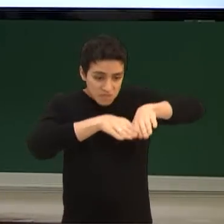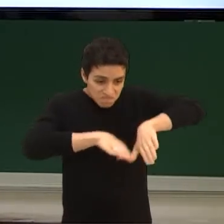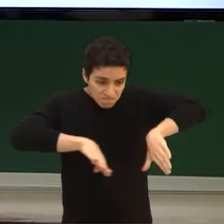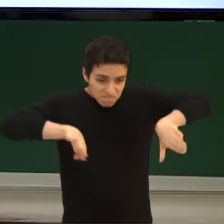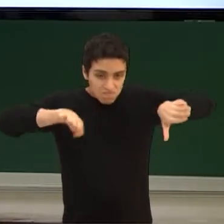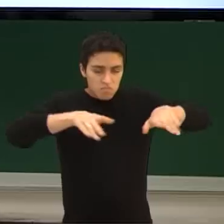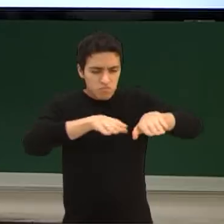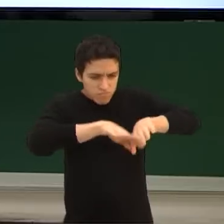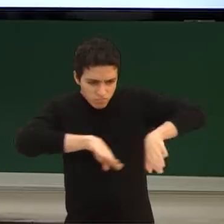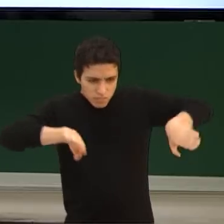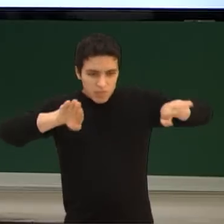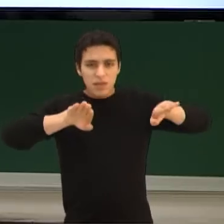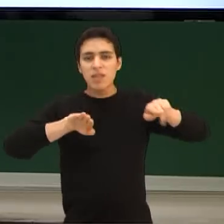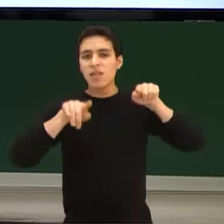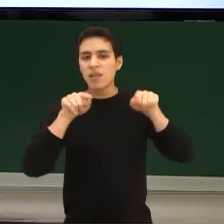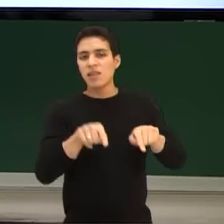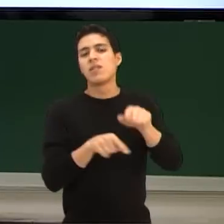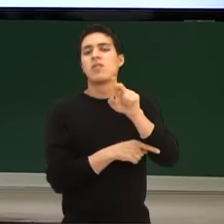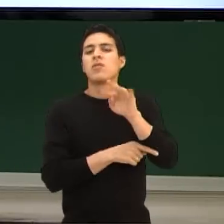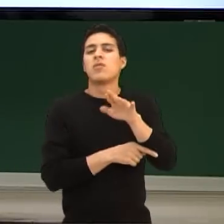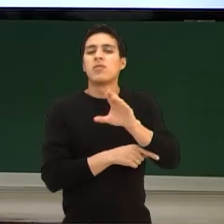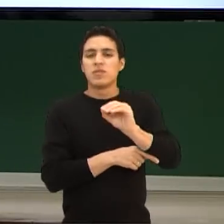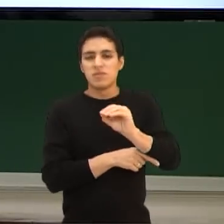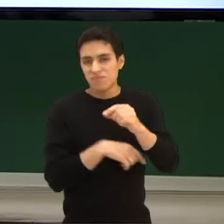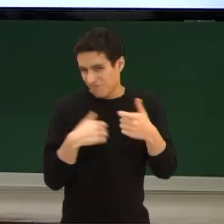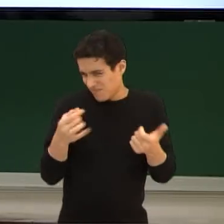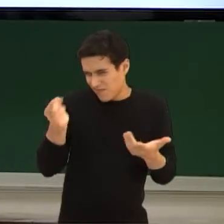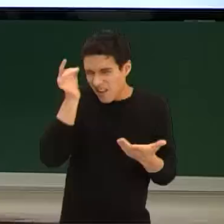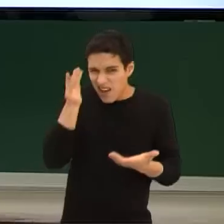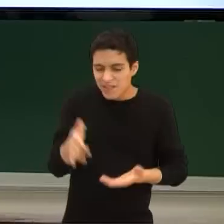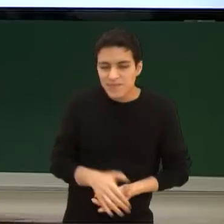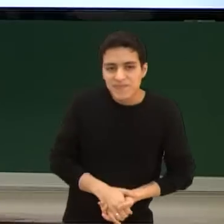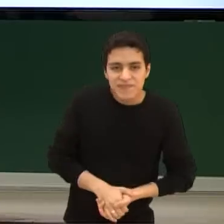nós chamamos de útero. Foi fácil essa, não foi?